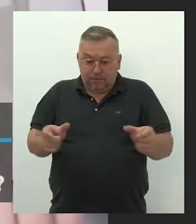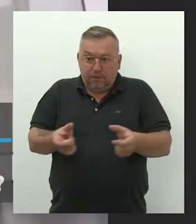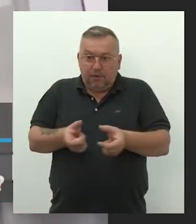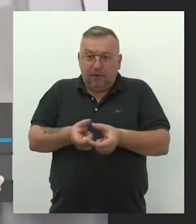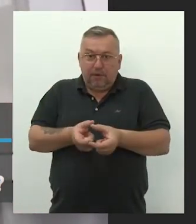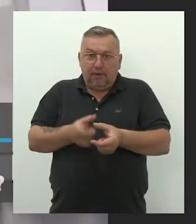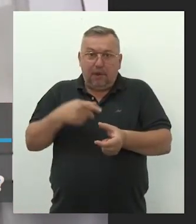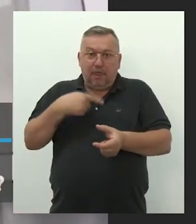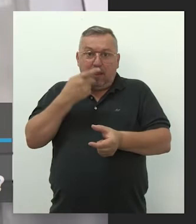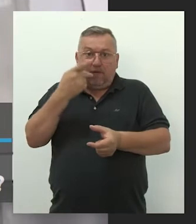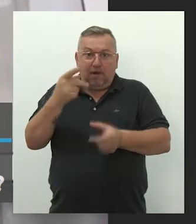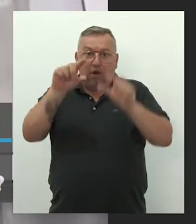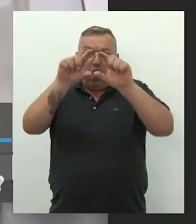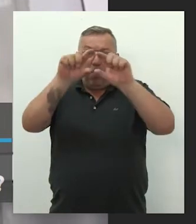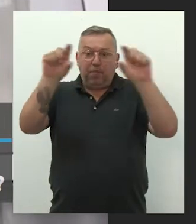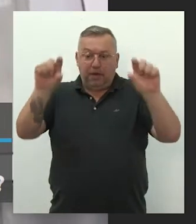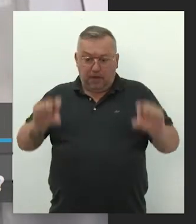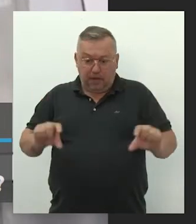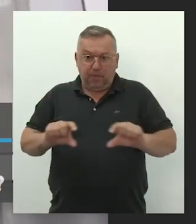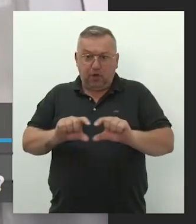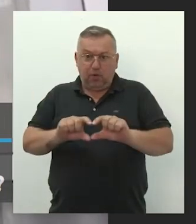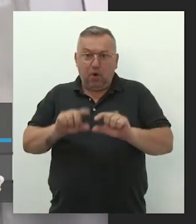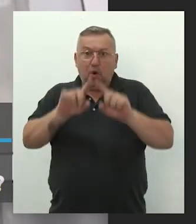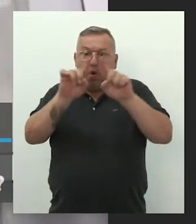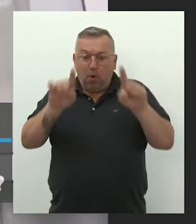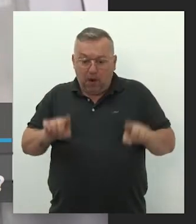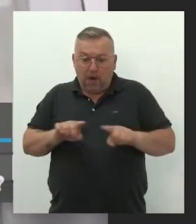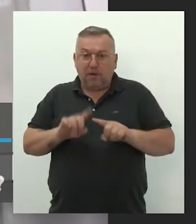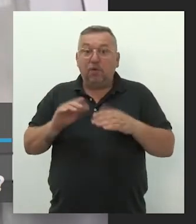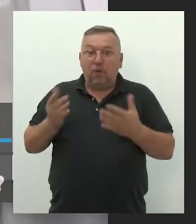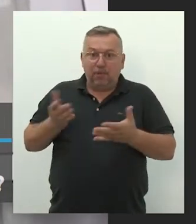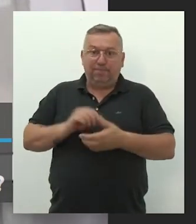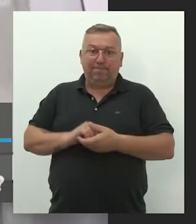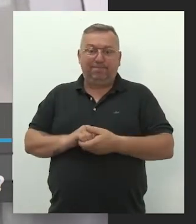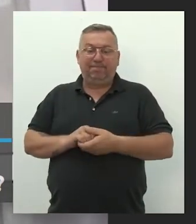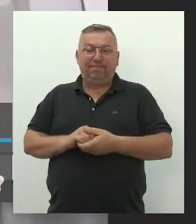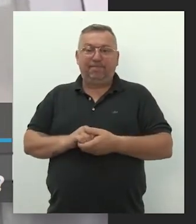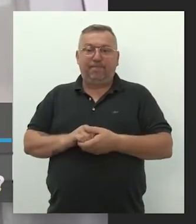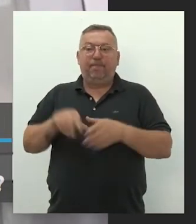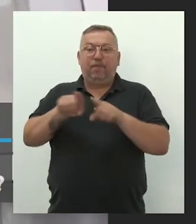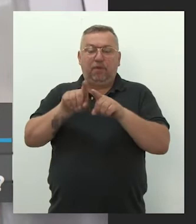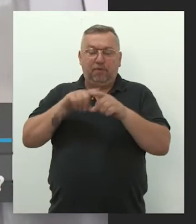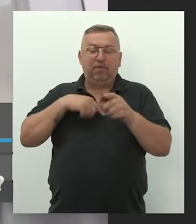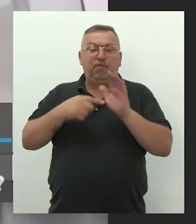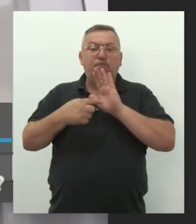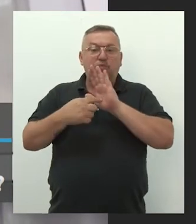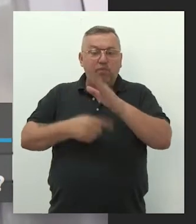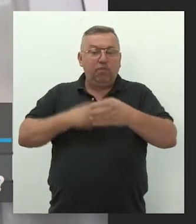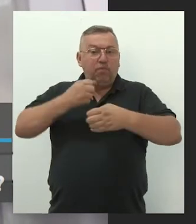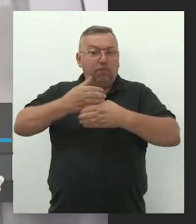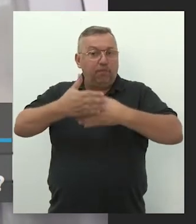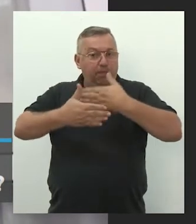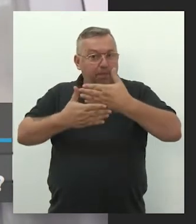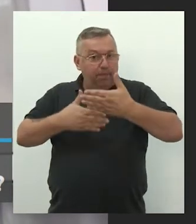A gente está falando de perímetro ou a gente está falando de área? Eu vou chamar os slides, vou ler bem lentamente